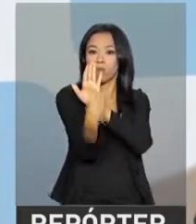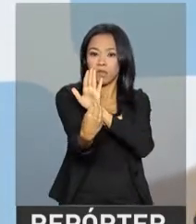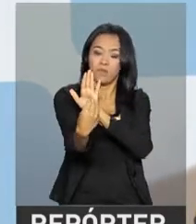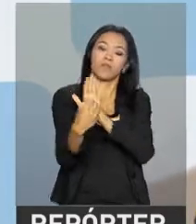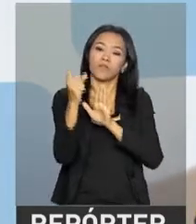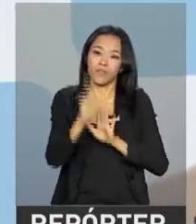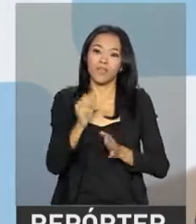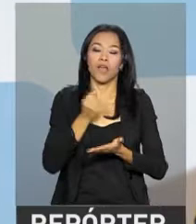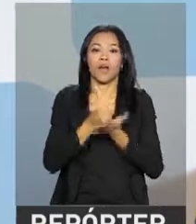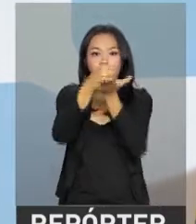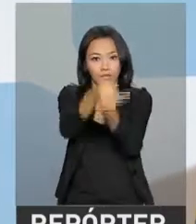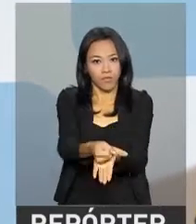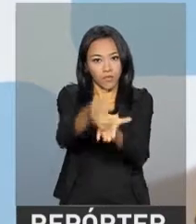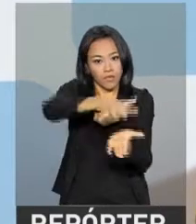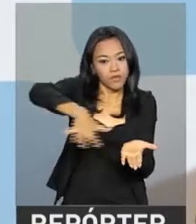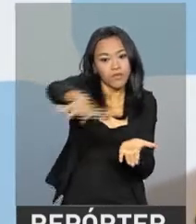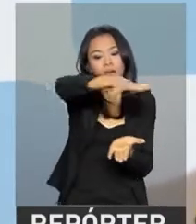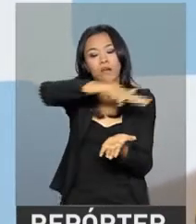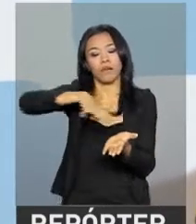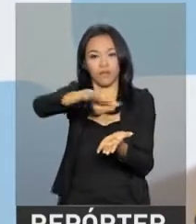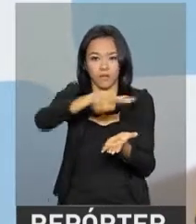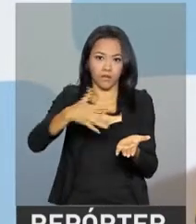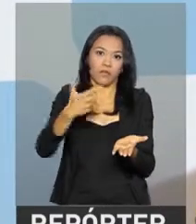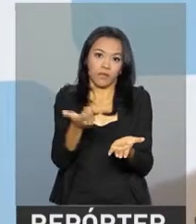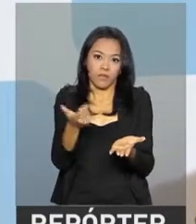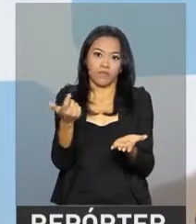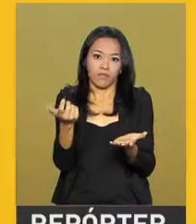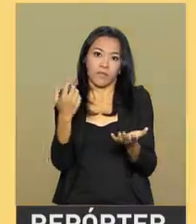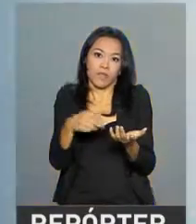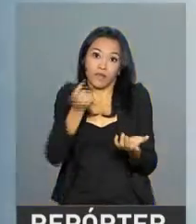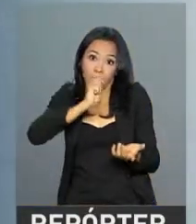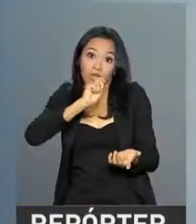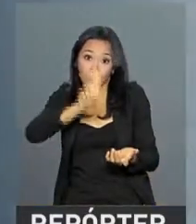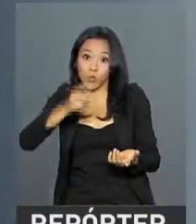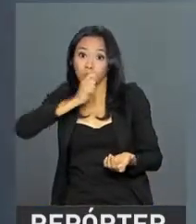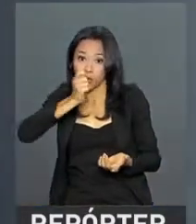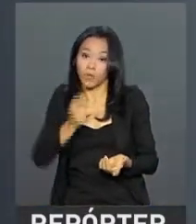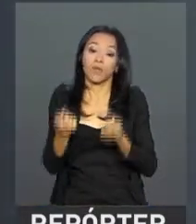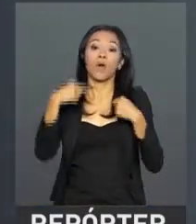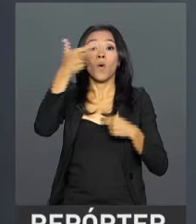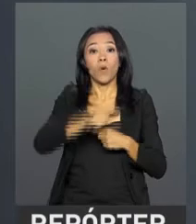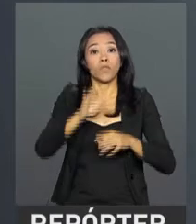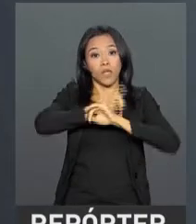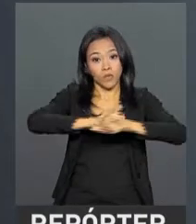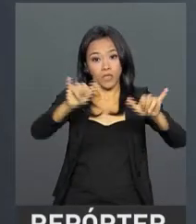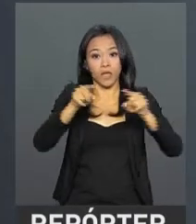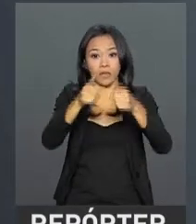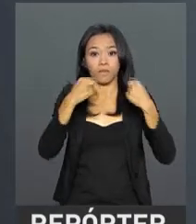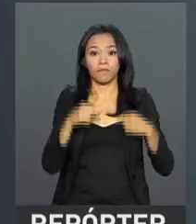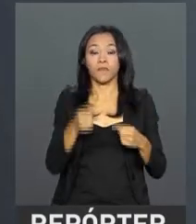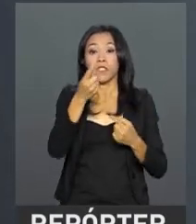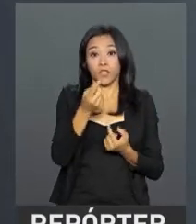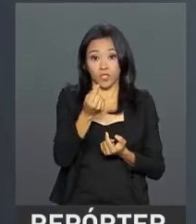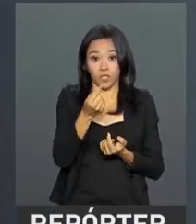de assistência em regiões de cenas abertas de uso, né, nas cracolândias. Outras medidas anunciadas foram o repasse